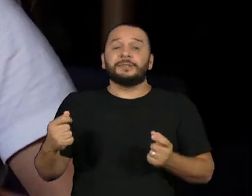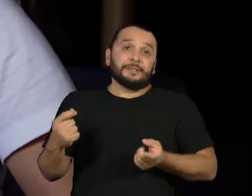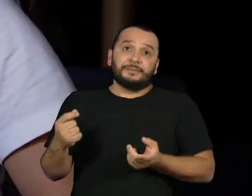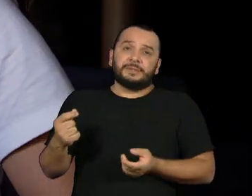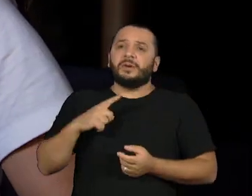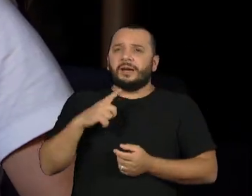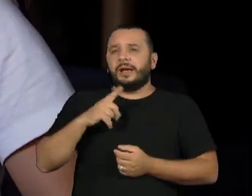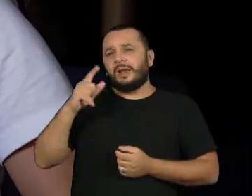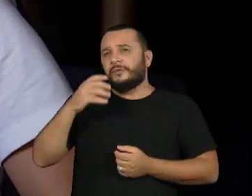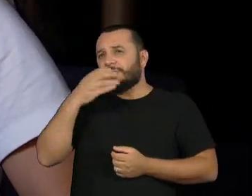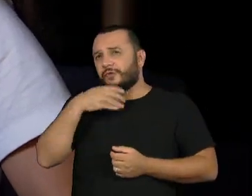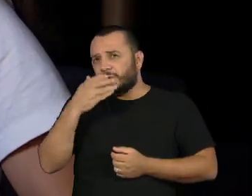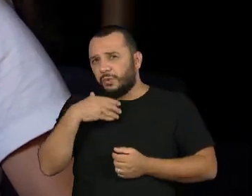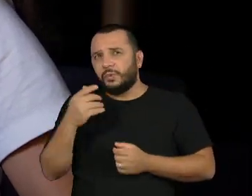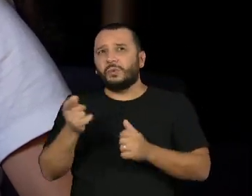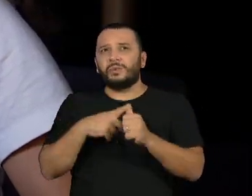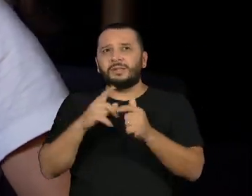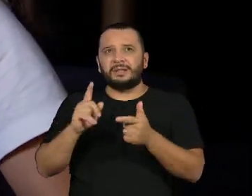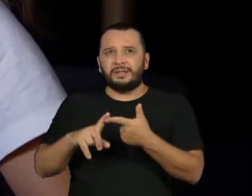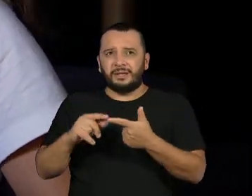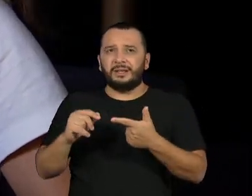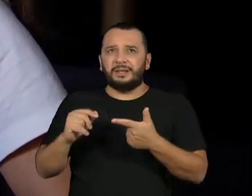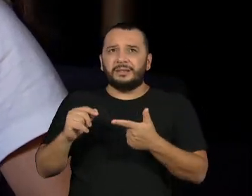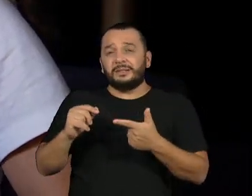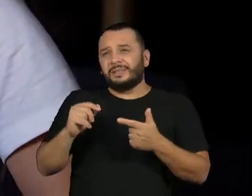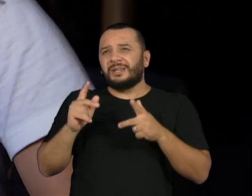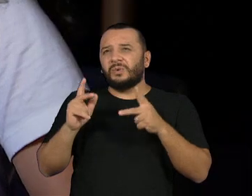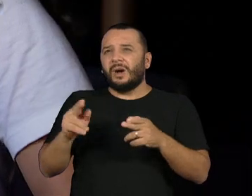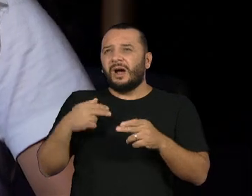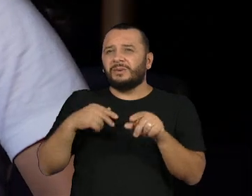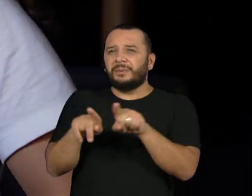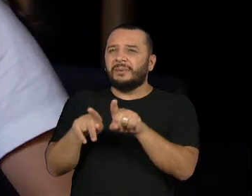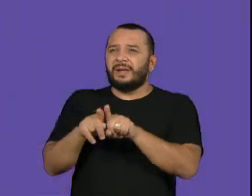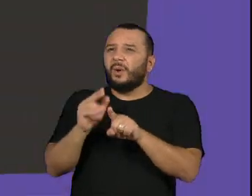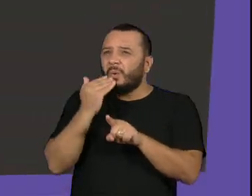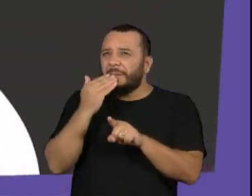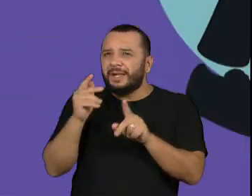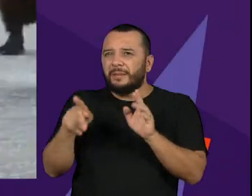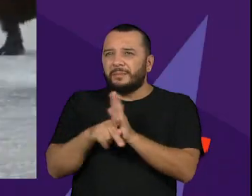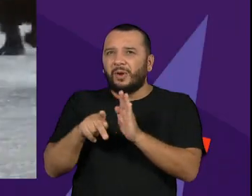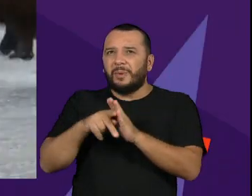durava. E outros eram liofilizados, tipo meio astronauta, assim. Você joga água e tá pronto.